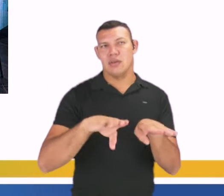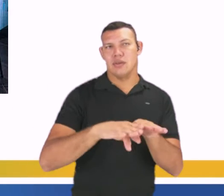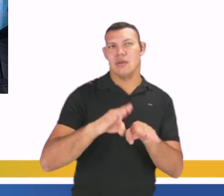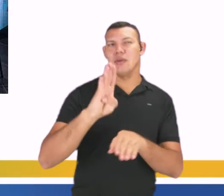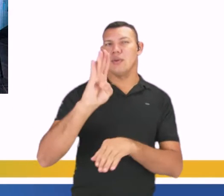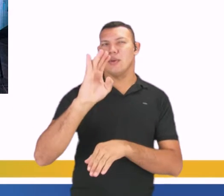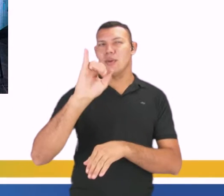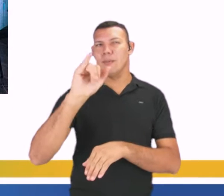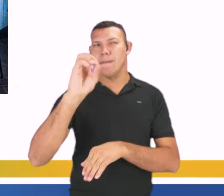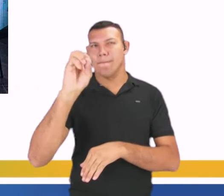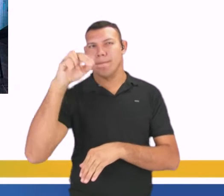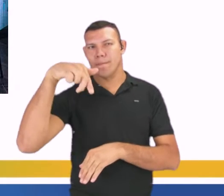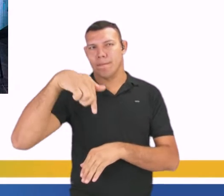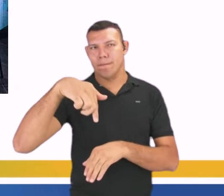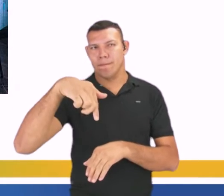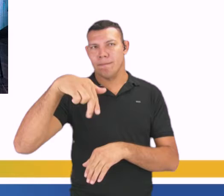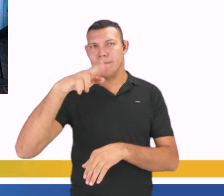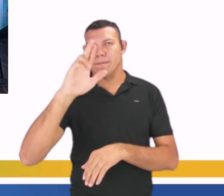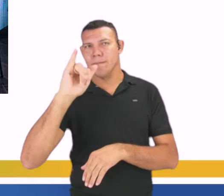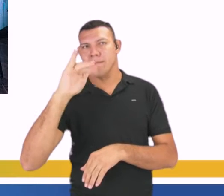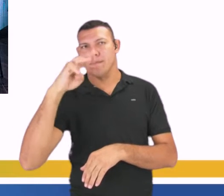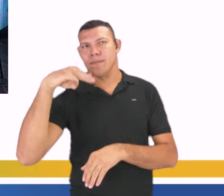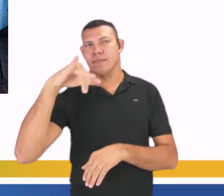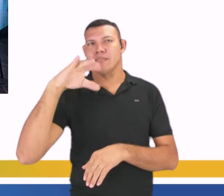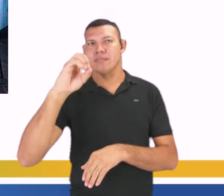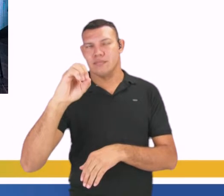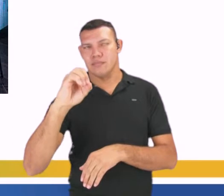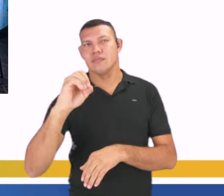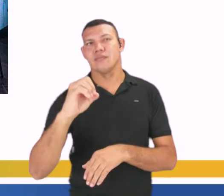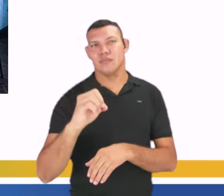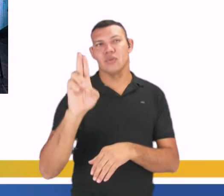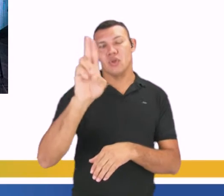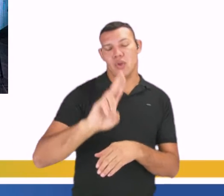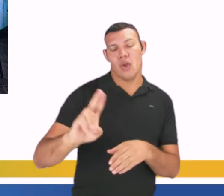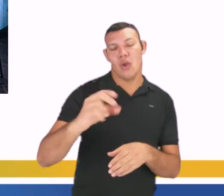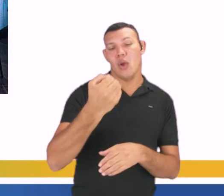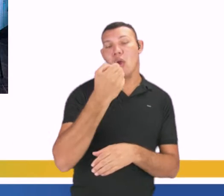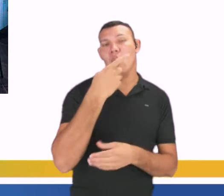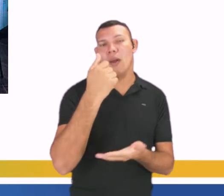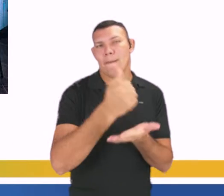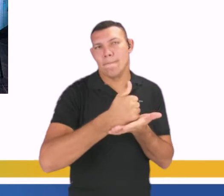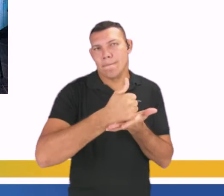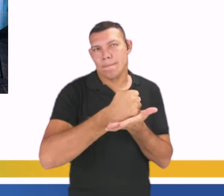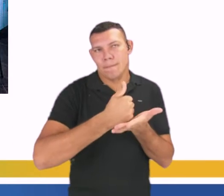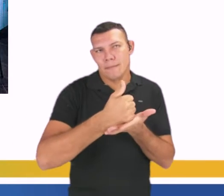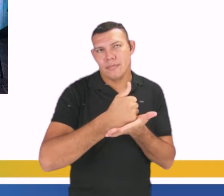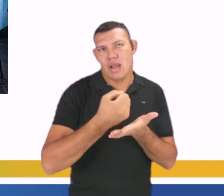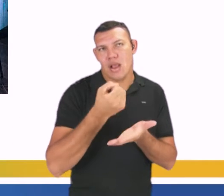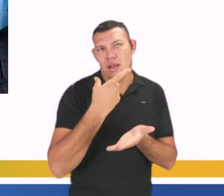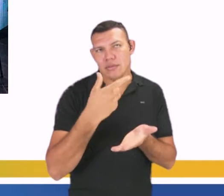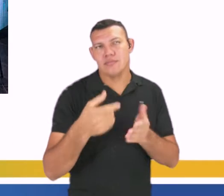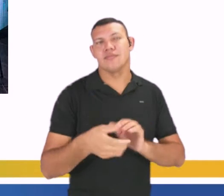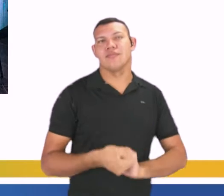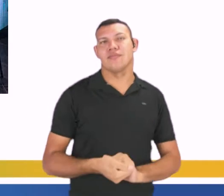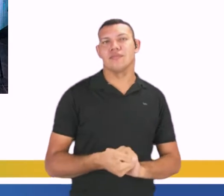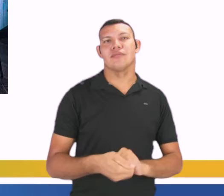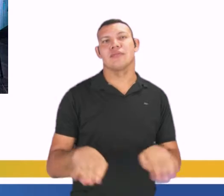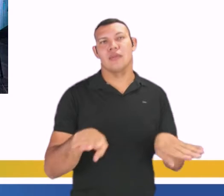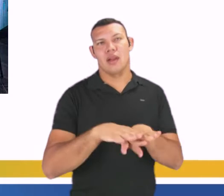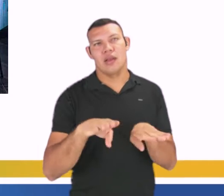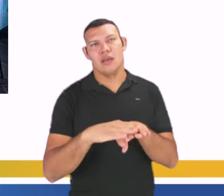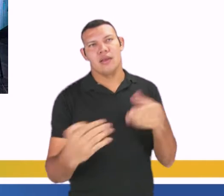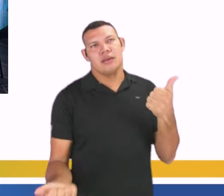na descoberta do princípio ativo de determinado medicamento e também na substituição,